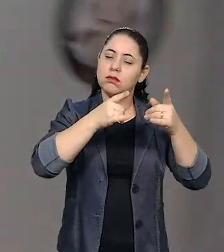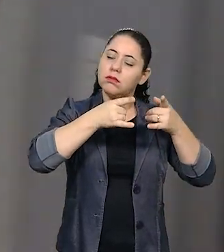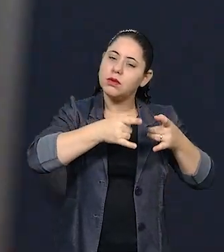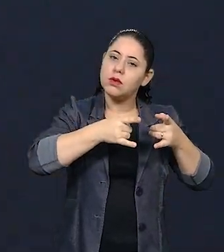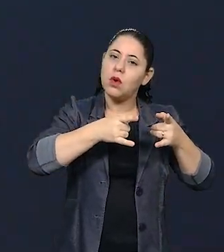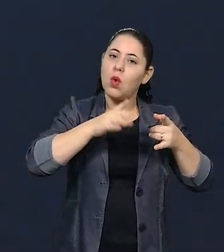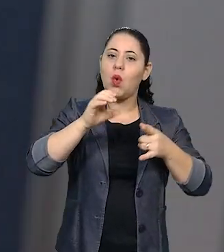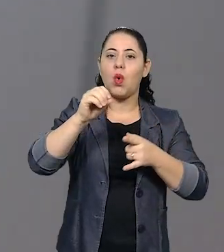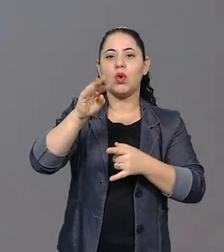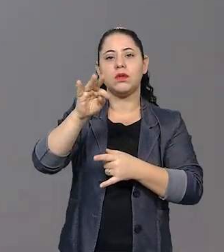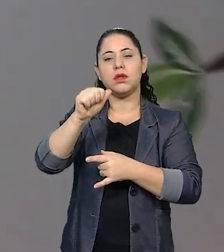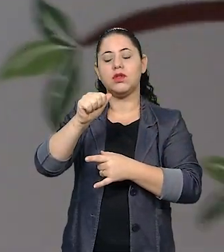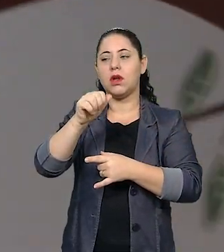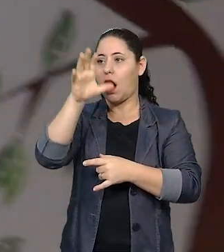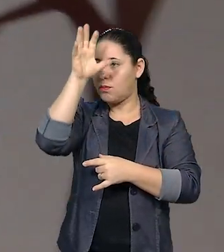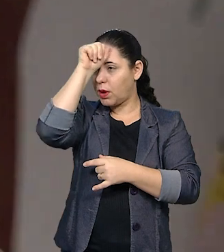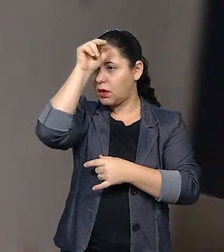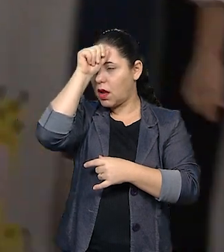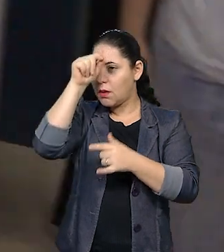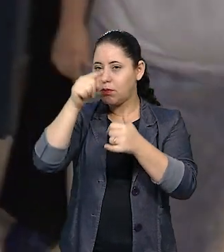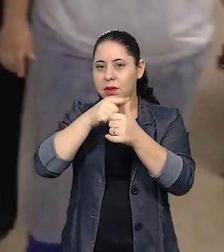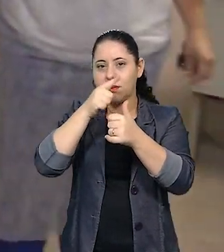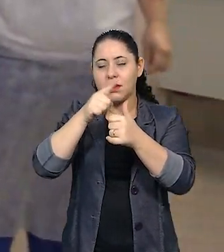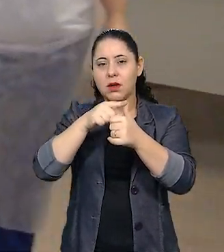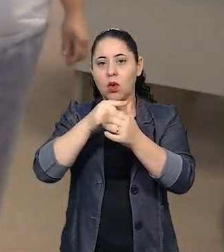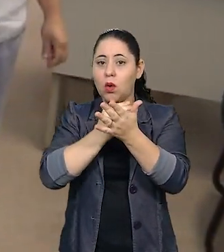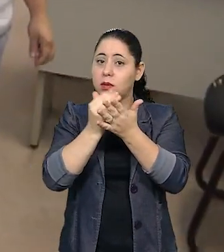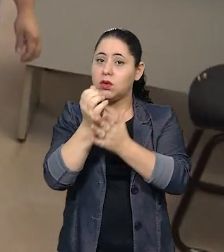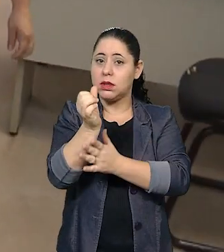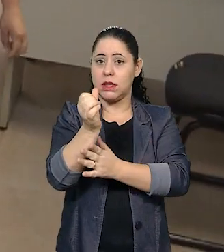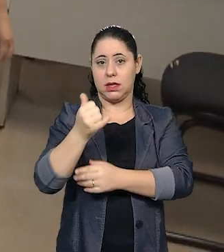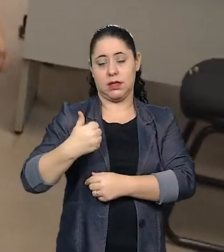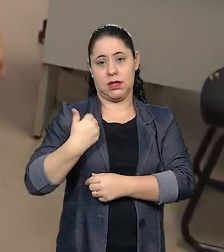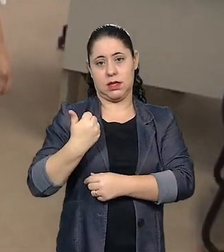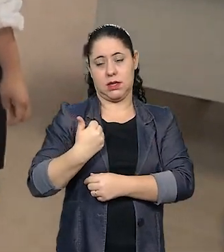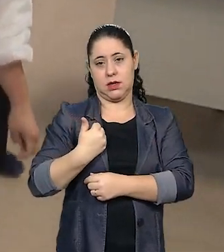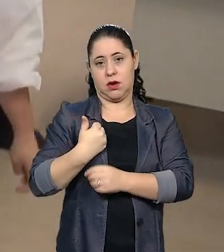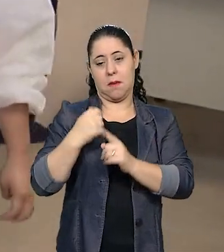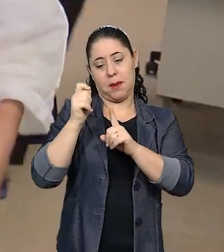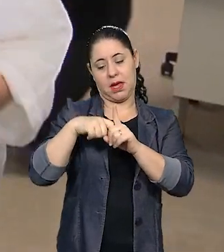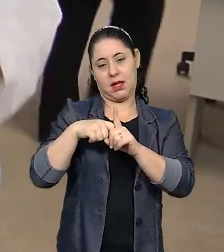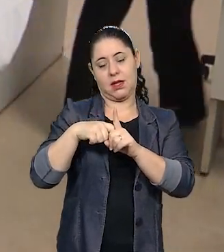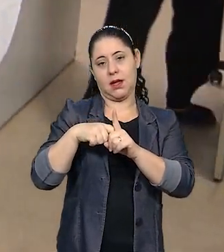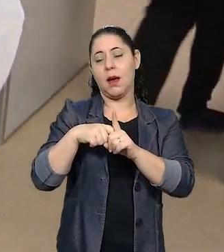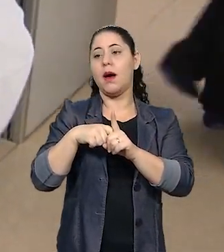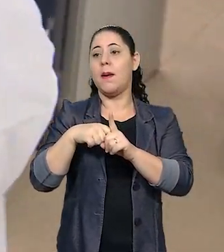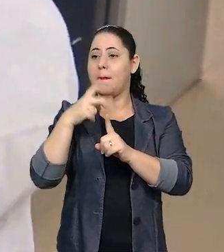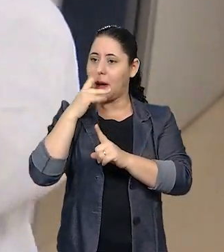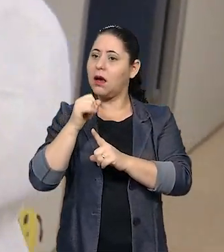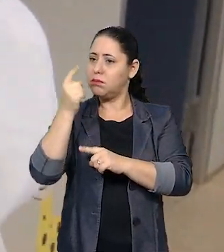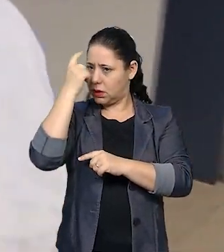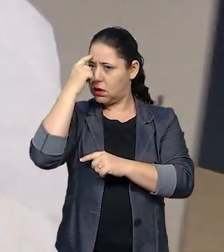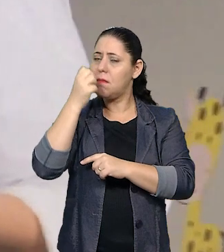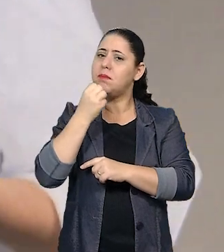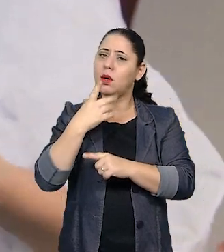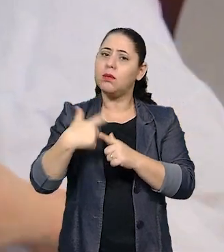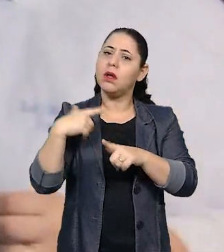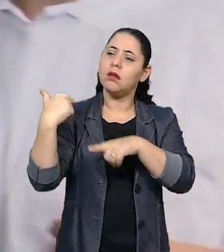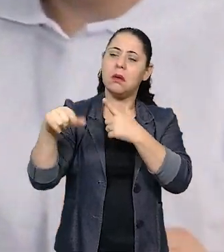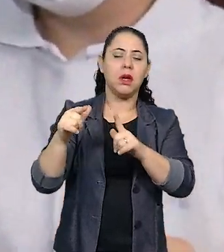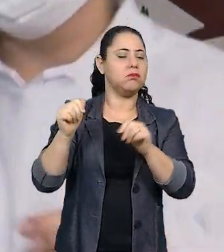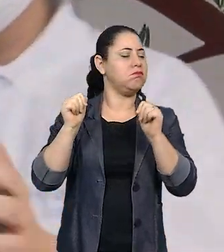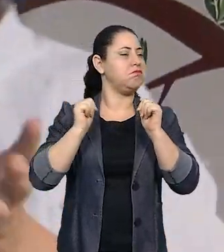Eles estão em fase de descoberta e experimentação. Nesse berçário, Constantino tem desenvolvido as primeiras habilidades de um